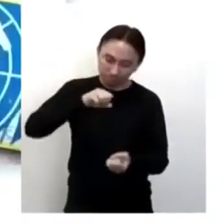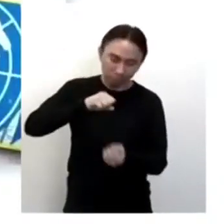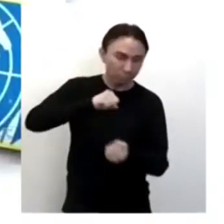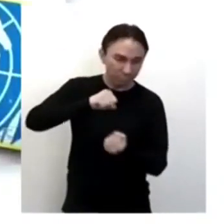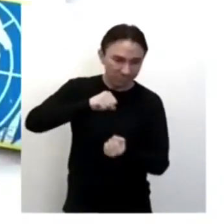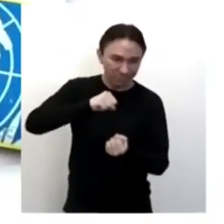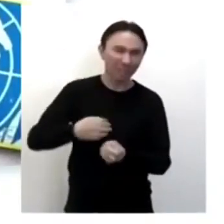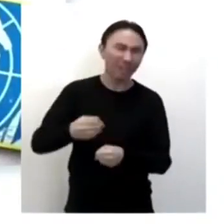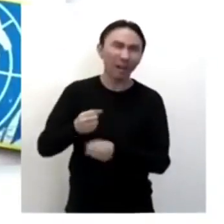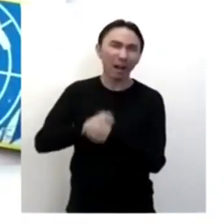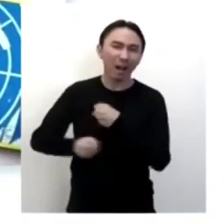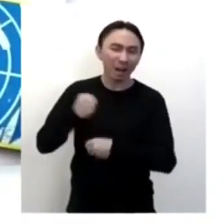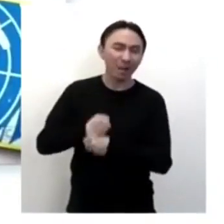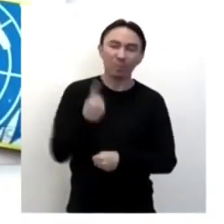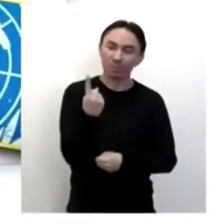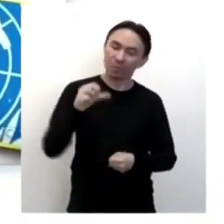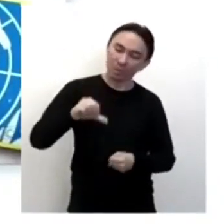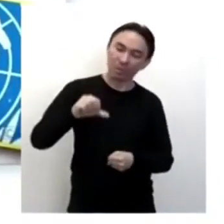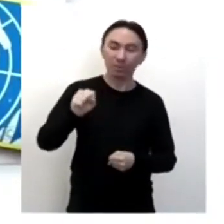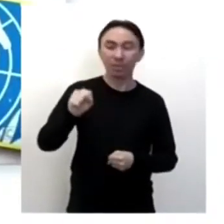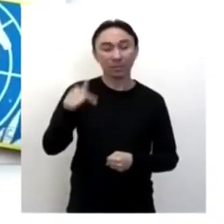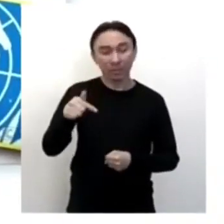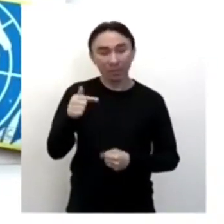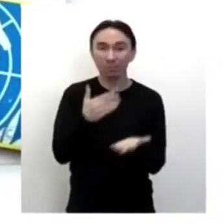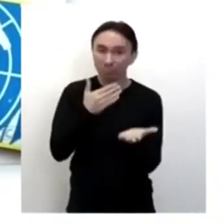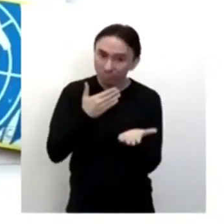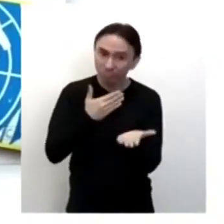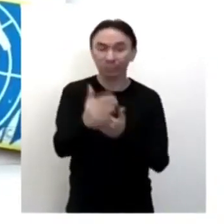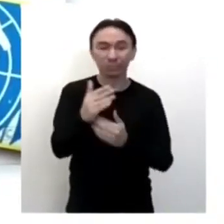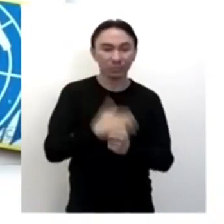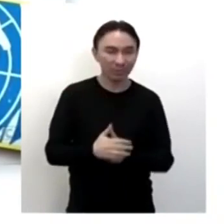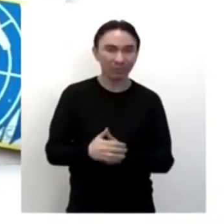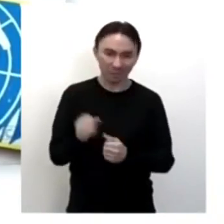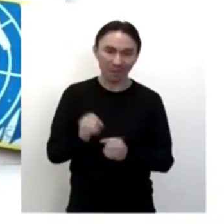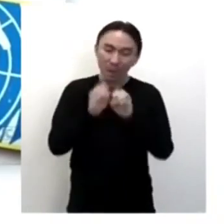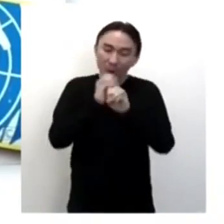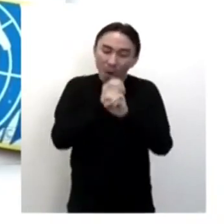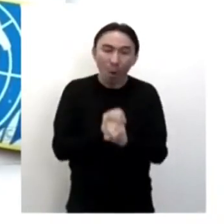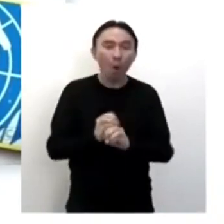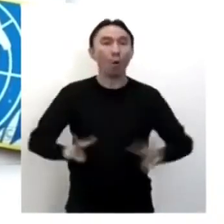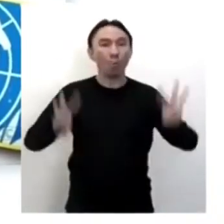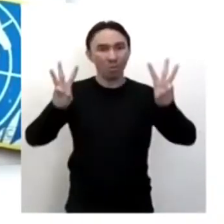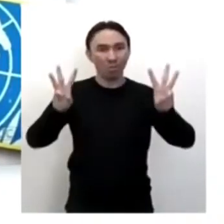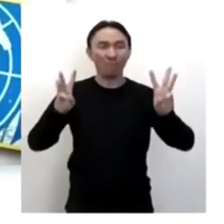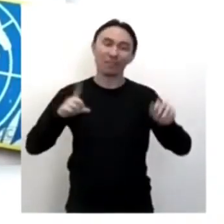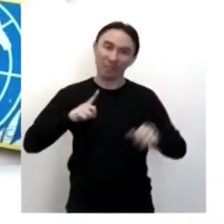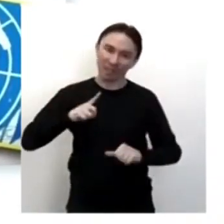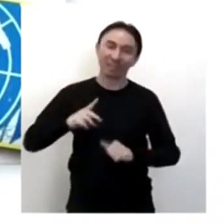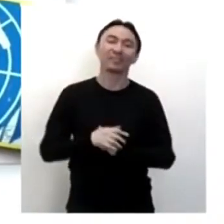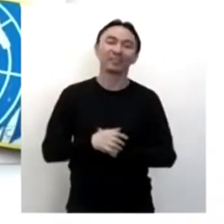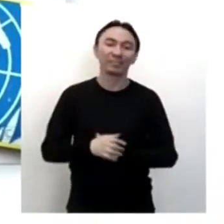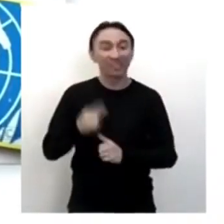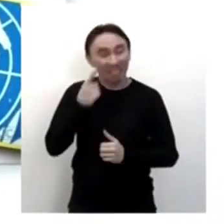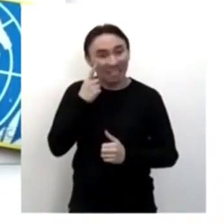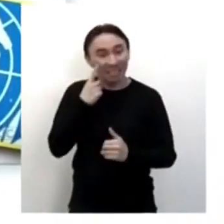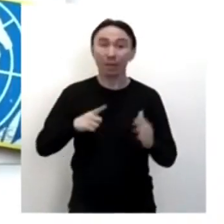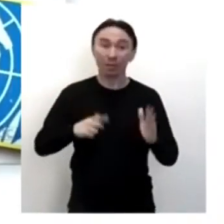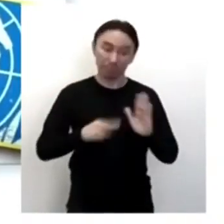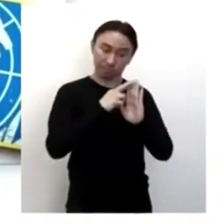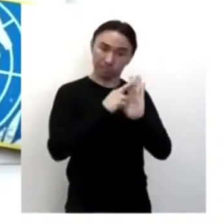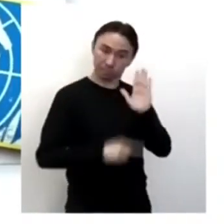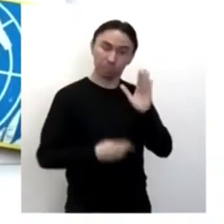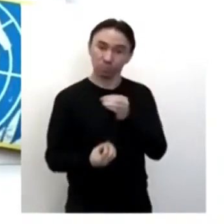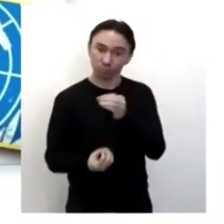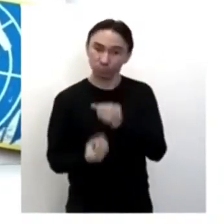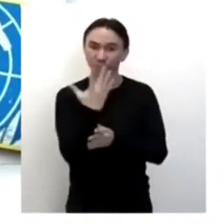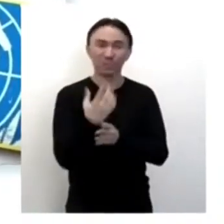1987 pela Comissão Mundial sobre o Meio Ambiente e Desenvolvimento da ONU. Essa comissão elaborou um relatório estabelecendo a definição e os